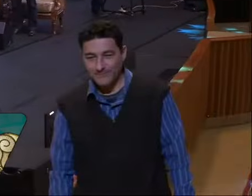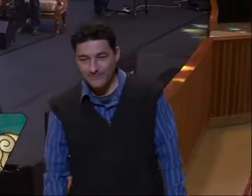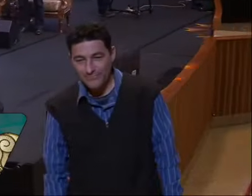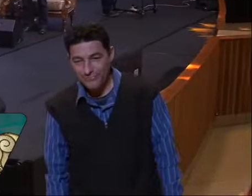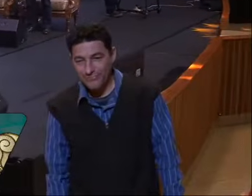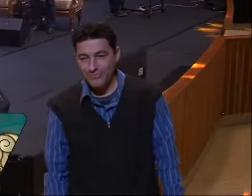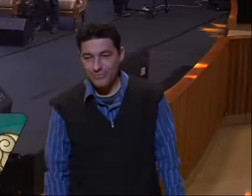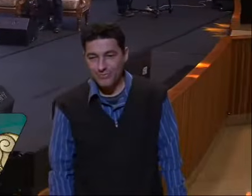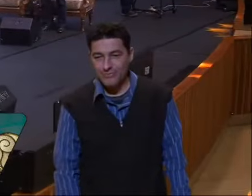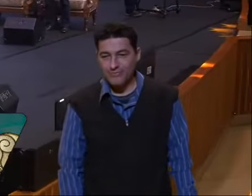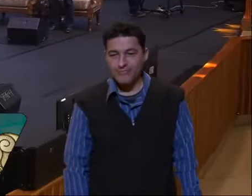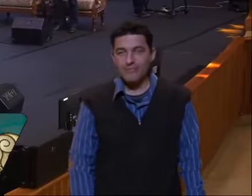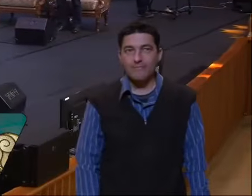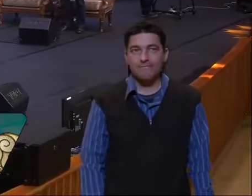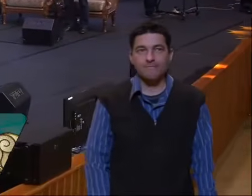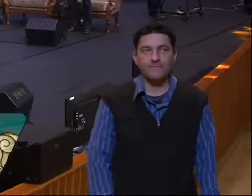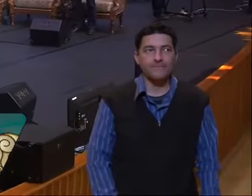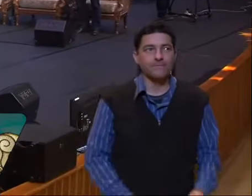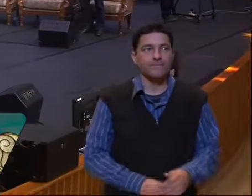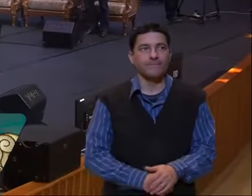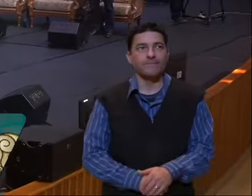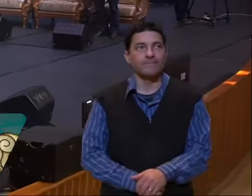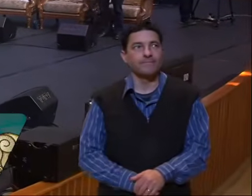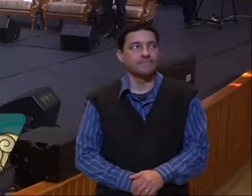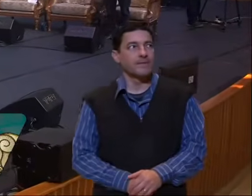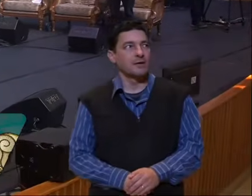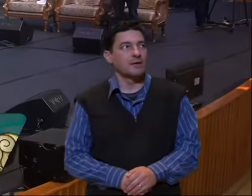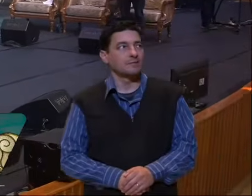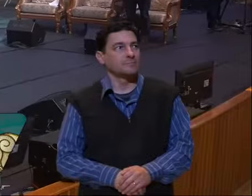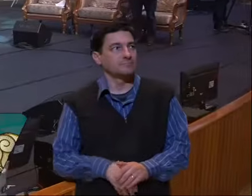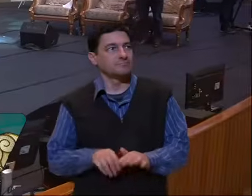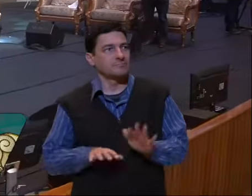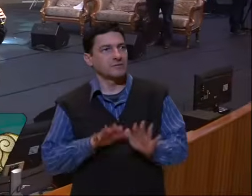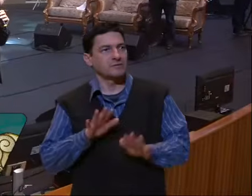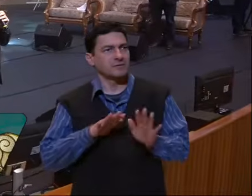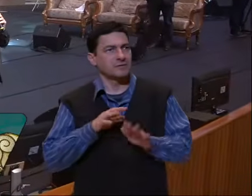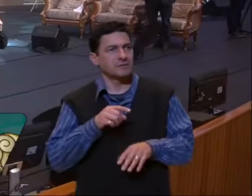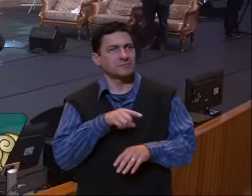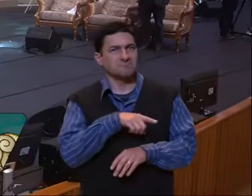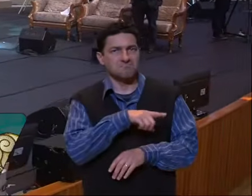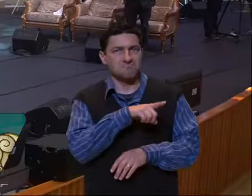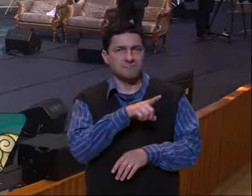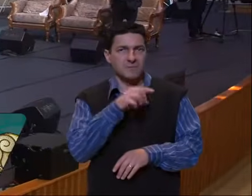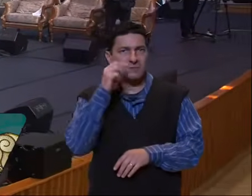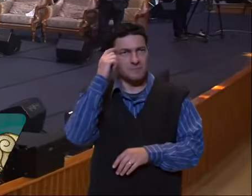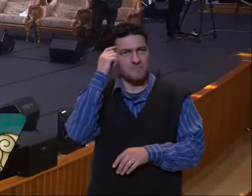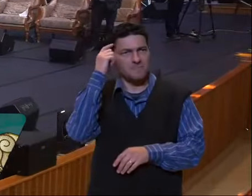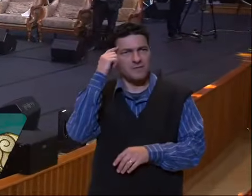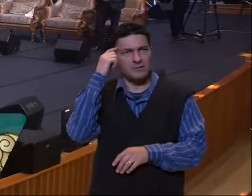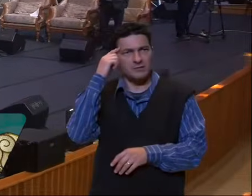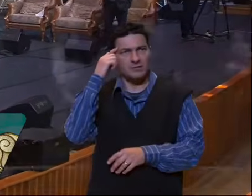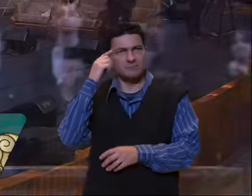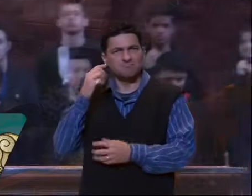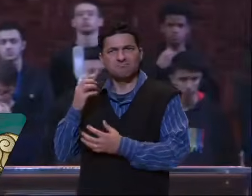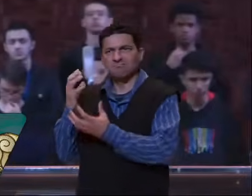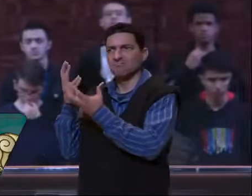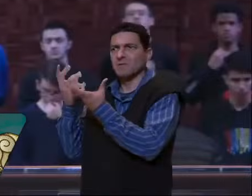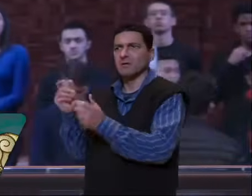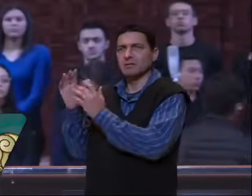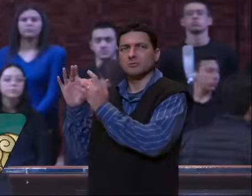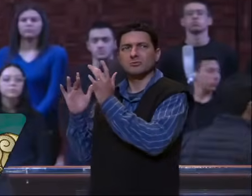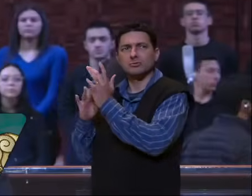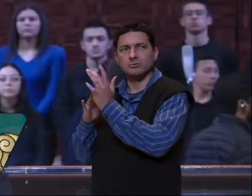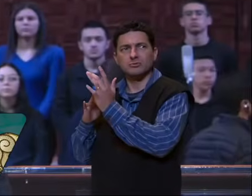Jesus. Talvez você não entregou a sua vida a Ele. Você até reconhece Jesus como